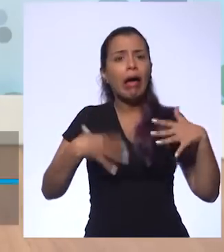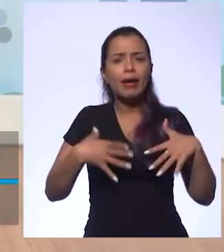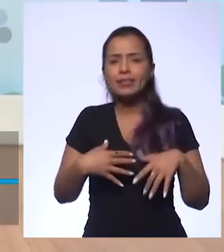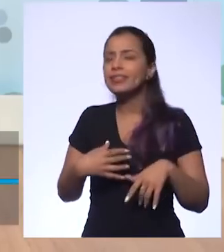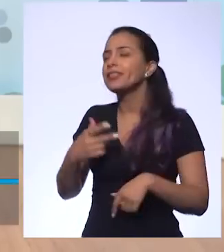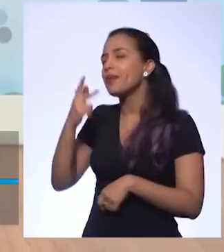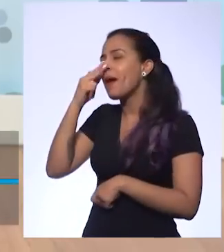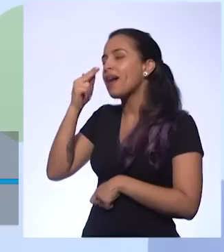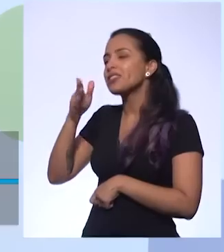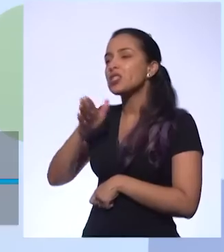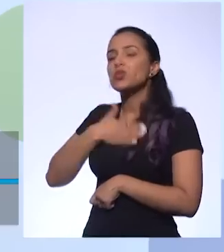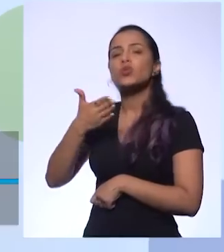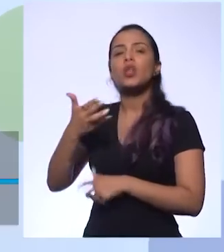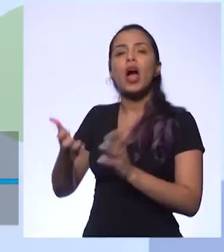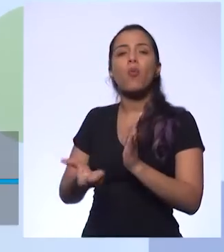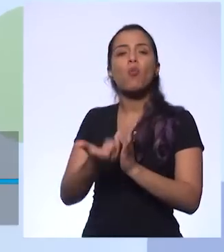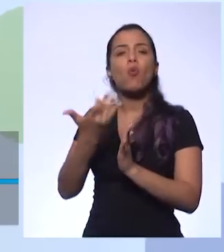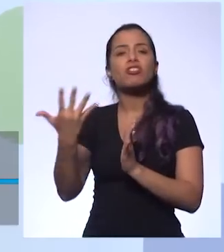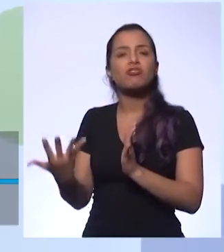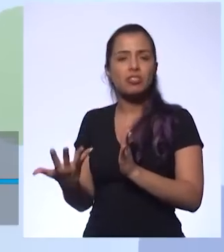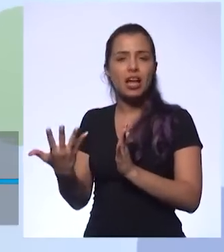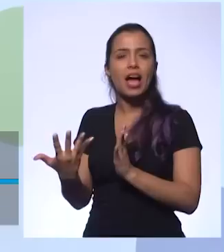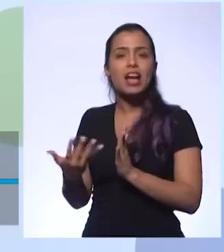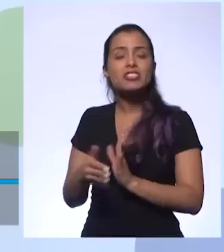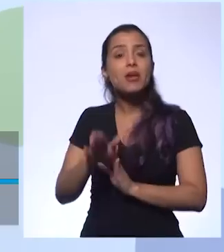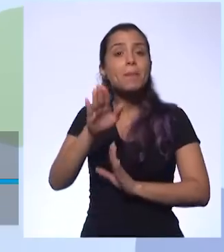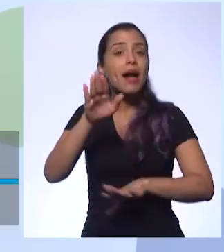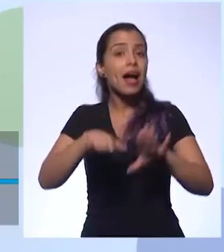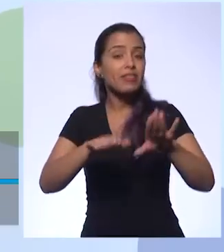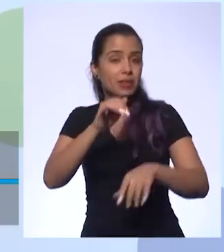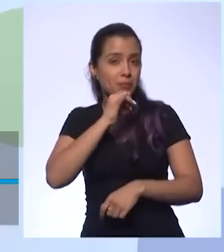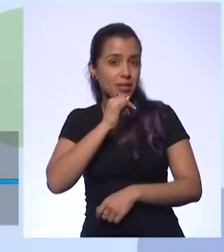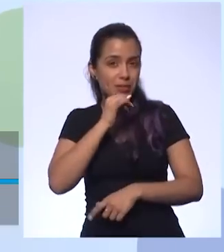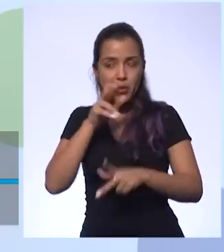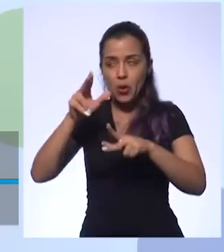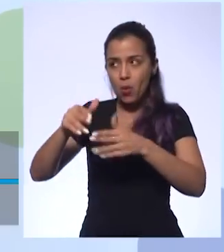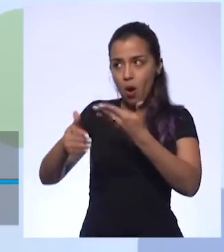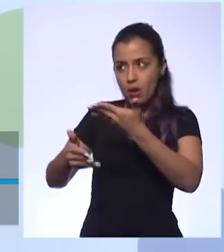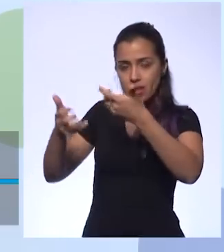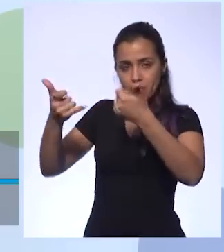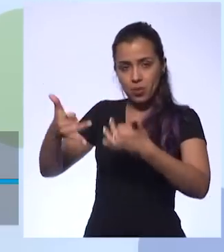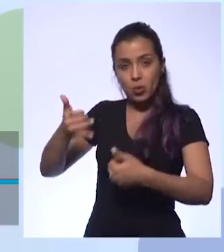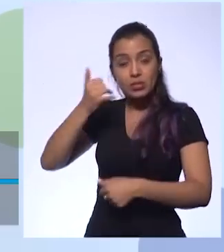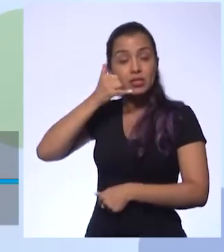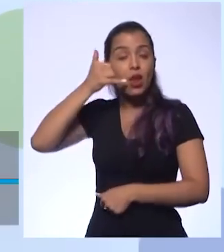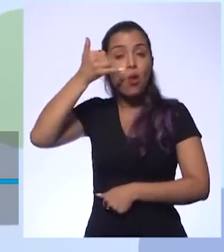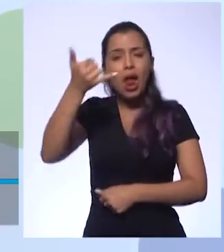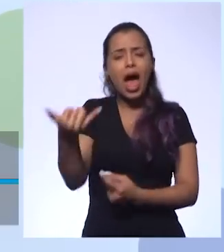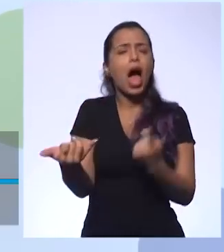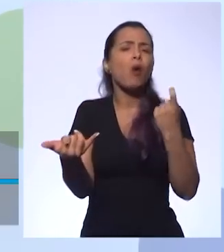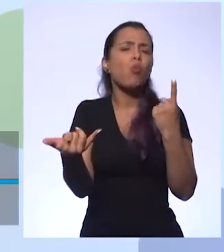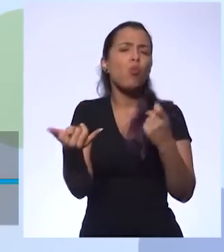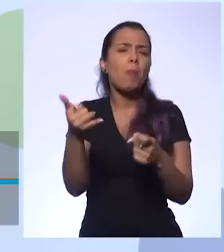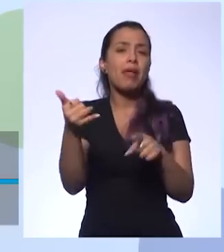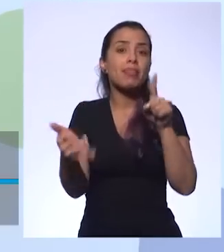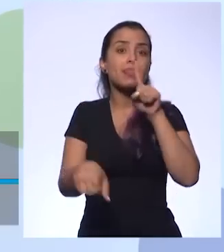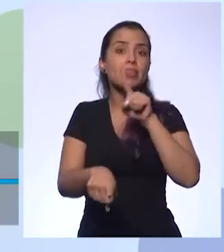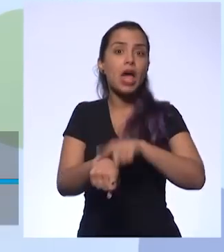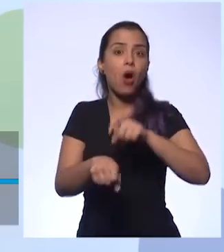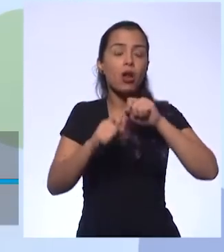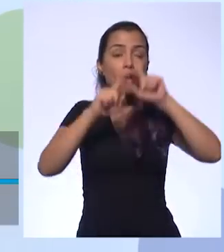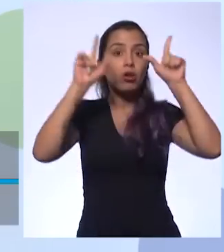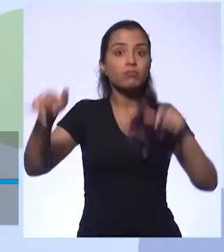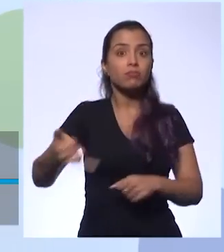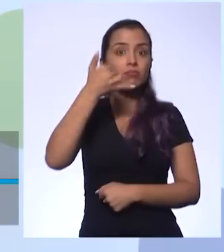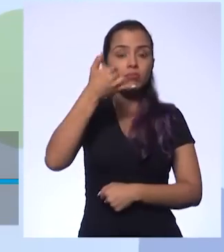certeza. Da quantidade. Mas às vezes, se você tem um celular e como o Baglini disse, você já acorda e já pega o celular, você já está sobrevivendo